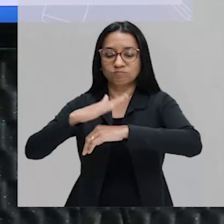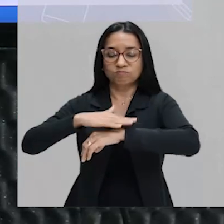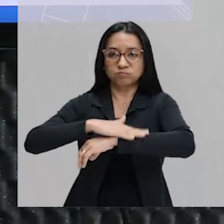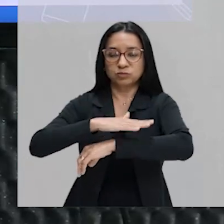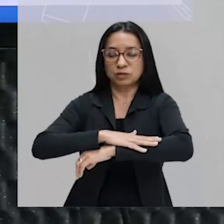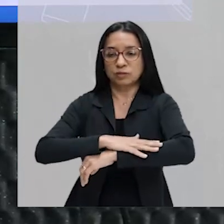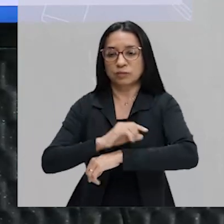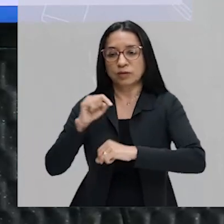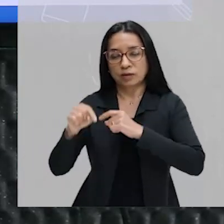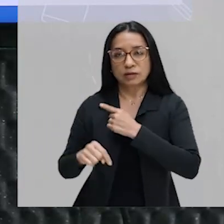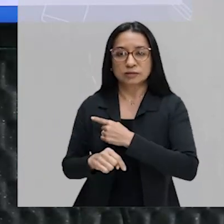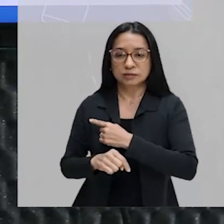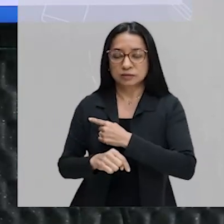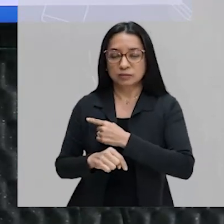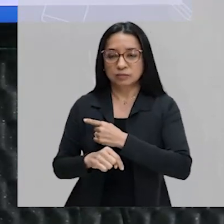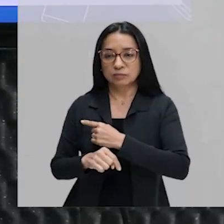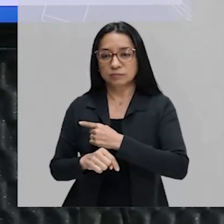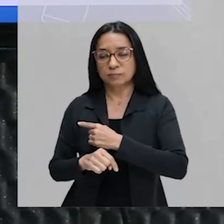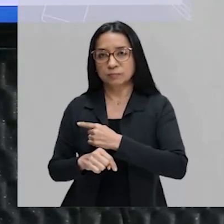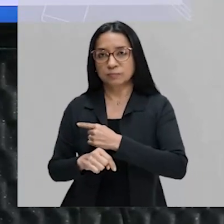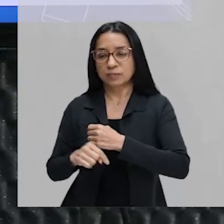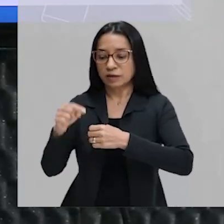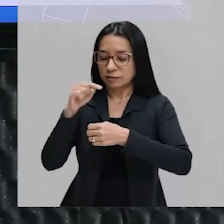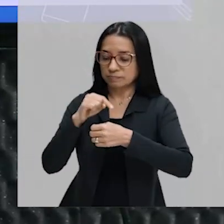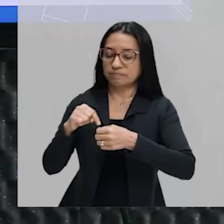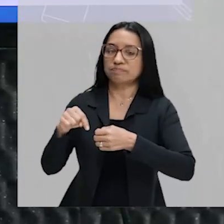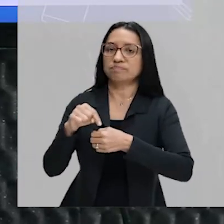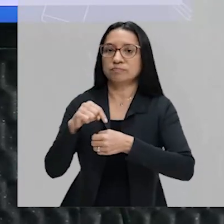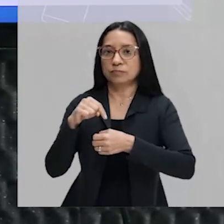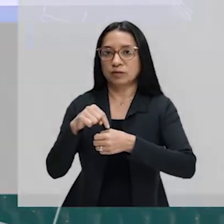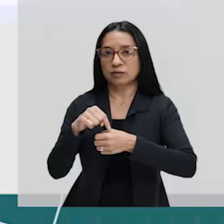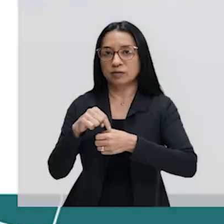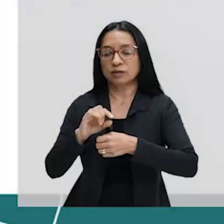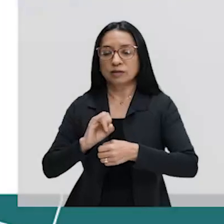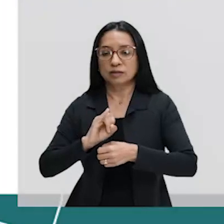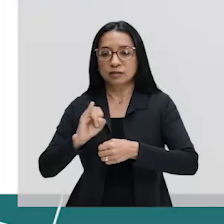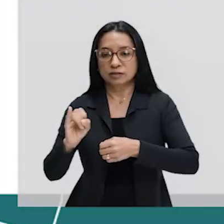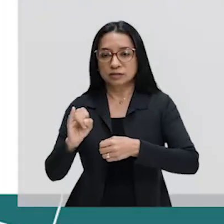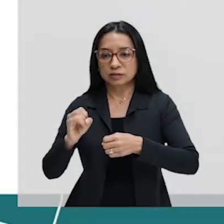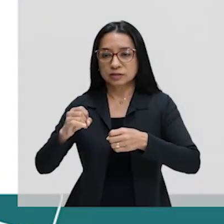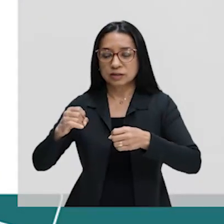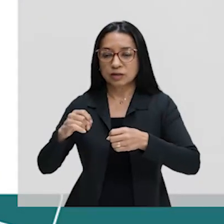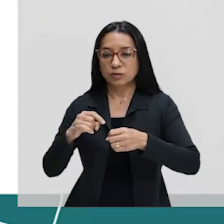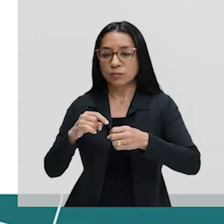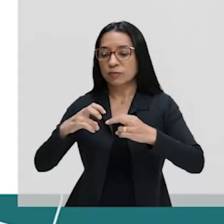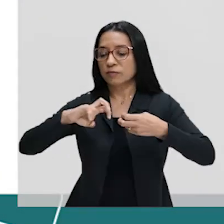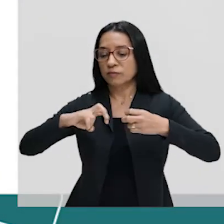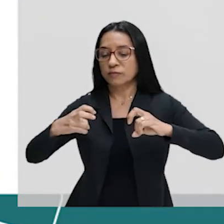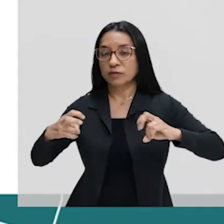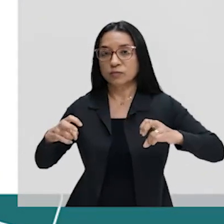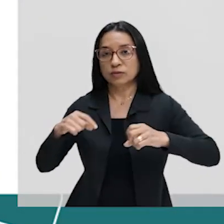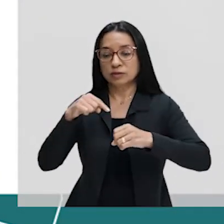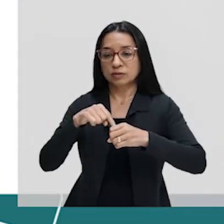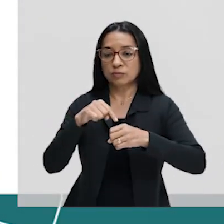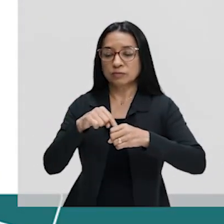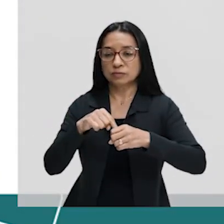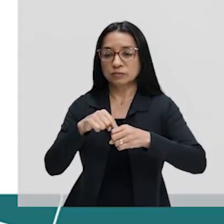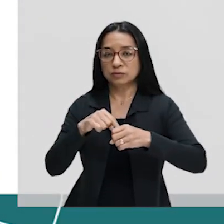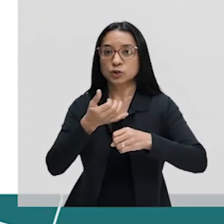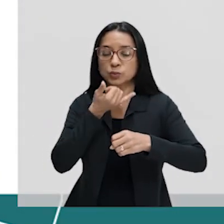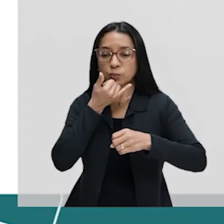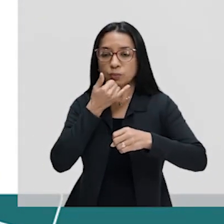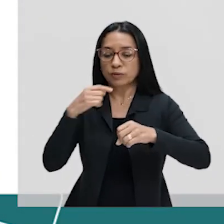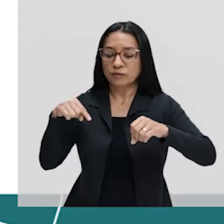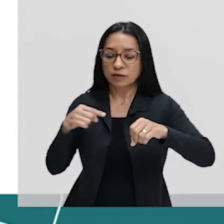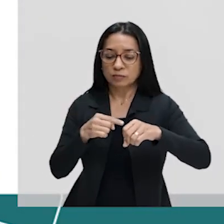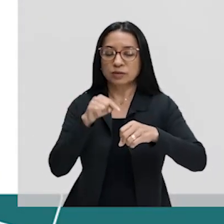a fecundação é interna, tá, pessoal? Então, se é uma fecundação interna, geralmente tem algumas espécies